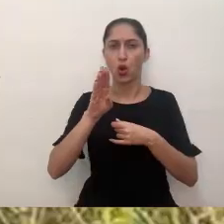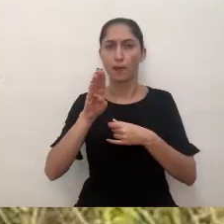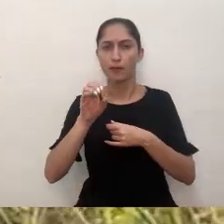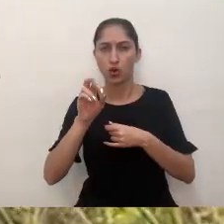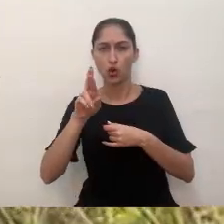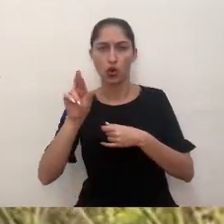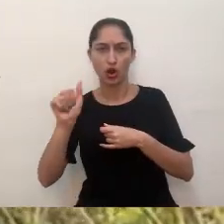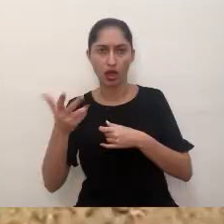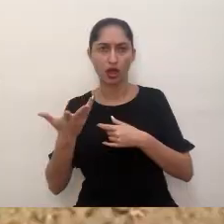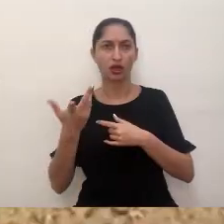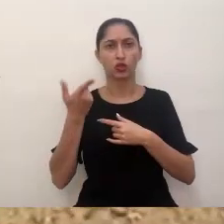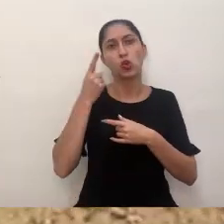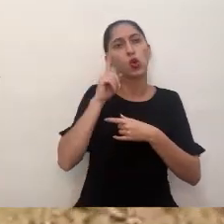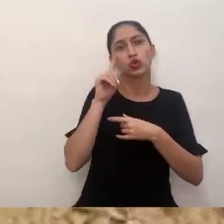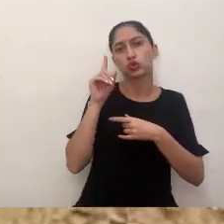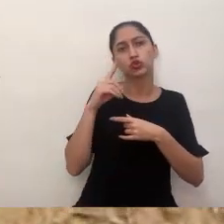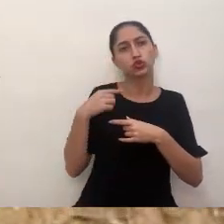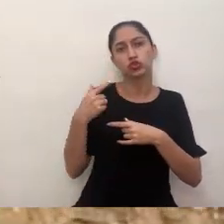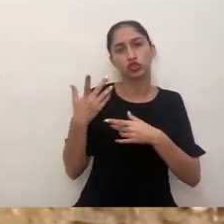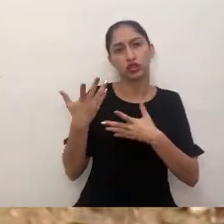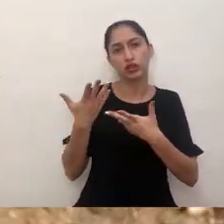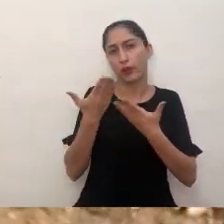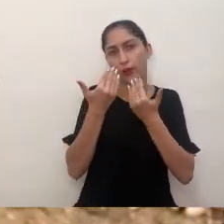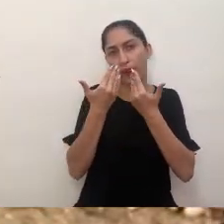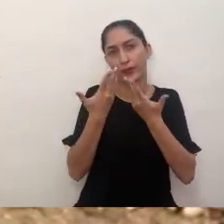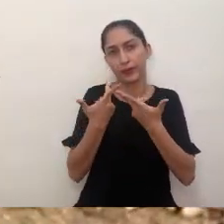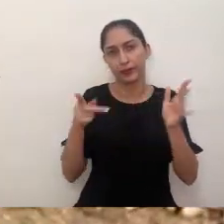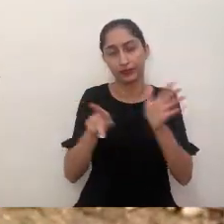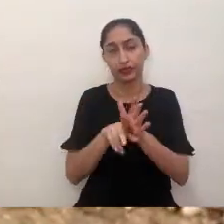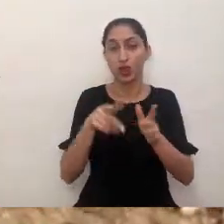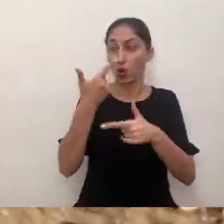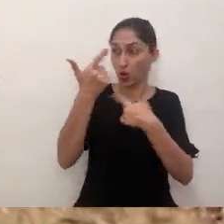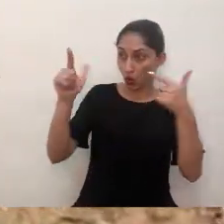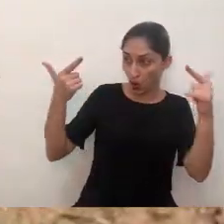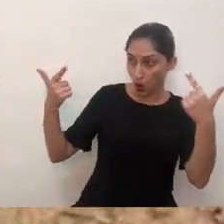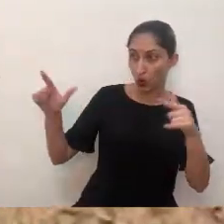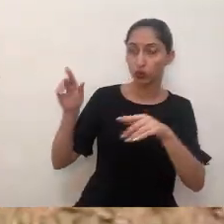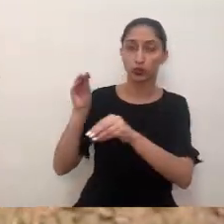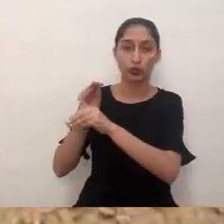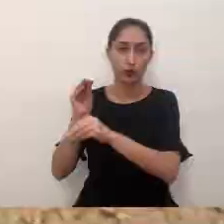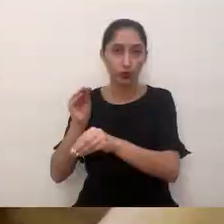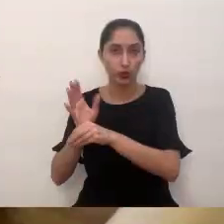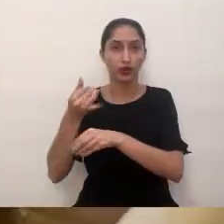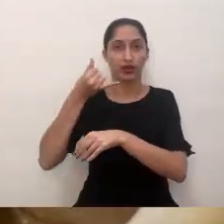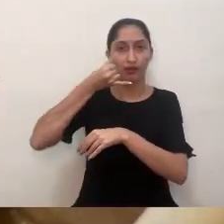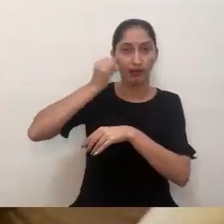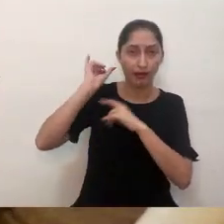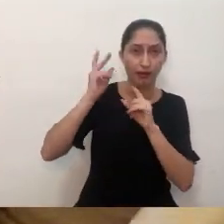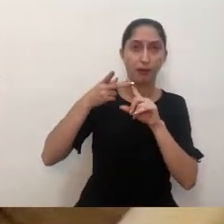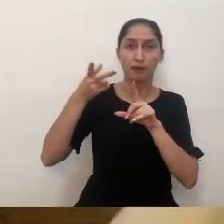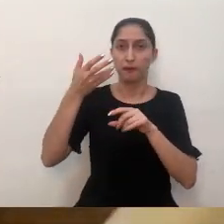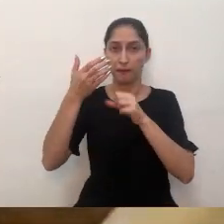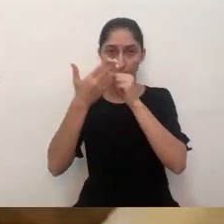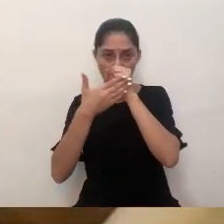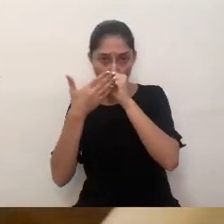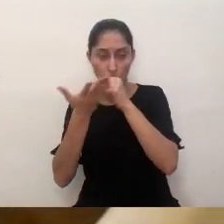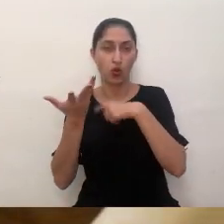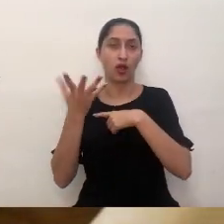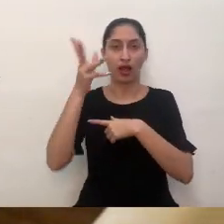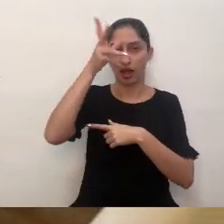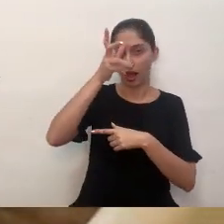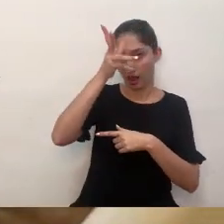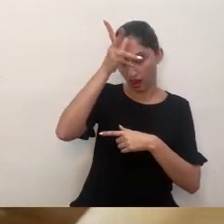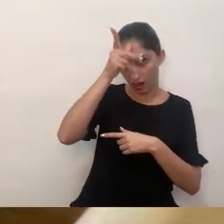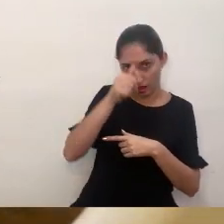sementeiras de planta do dia a dia. Outras pessoas criam gado, porcos, galinha, faz queijo, faz